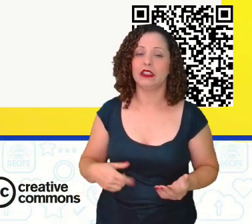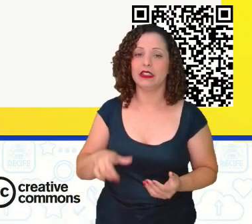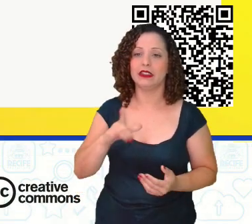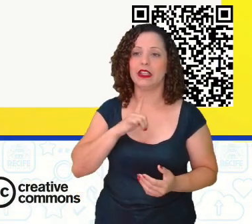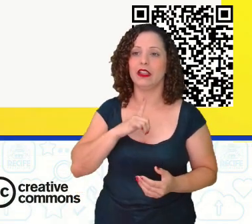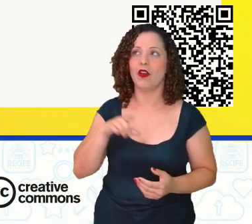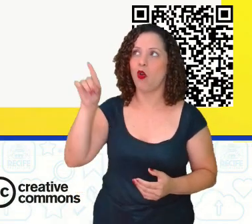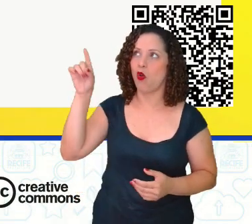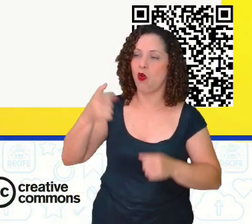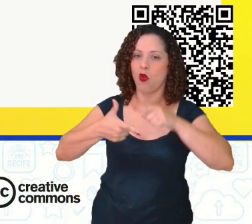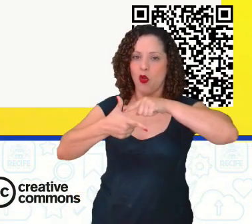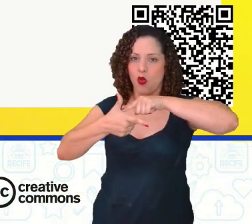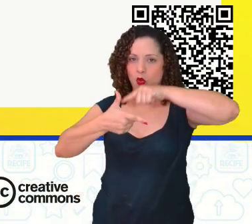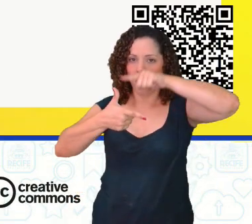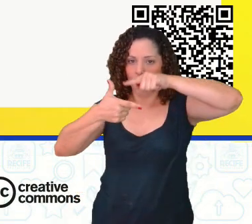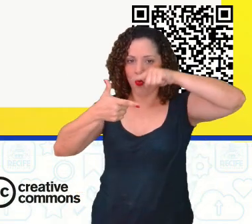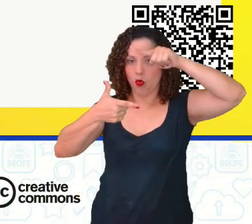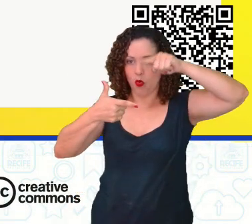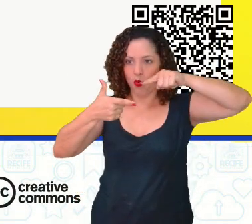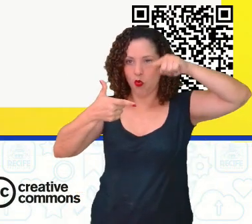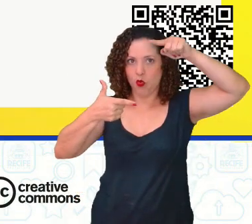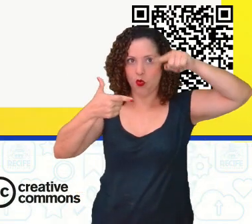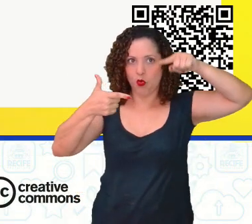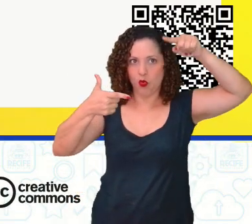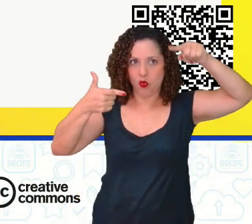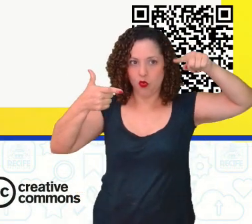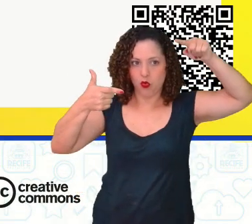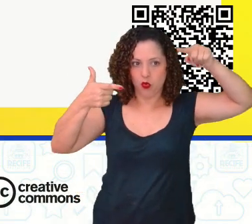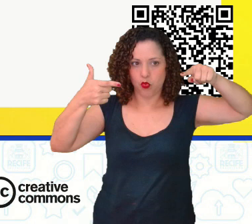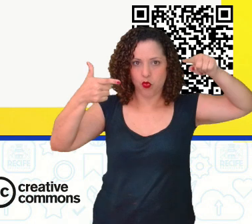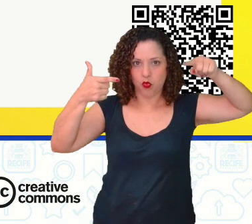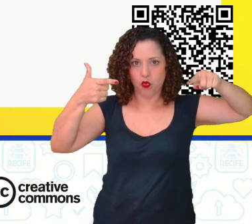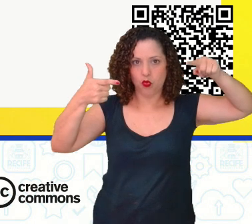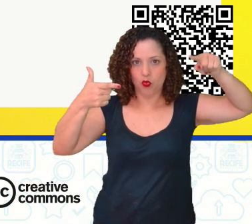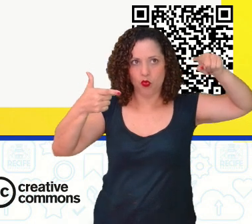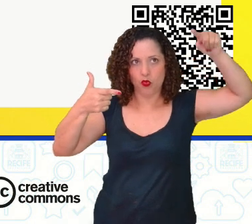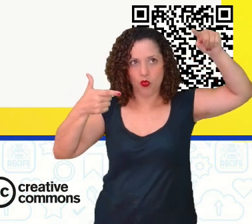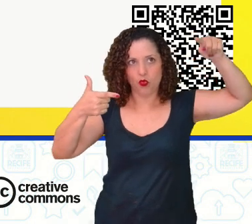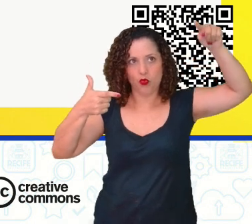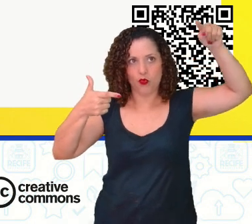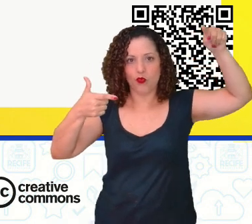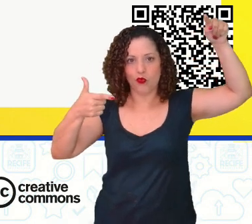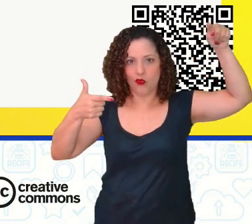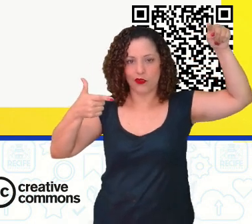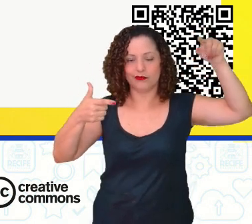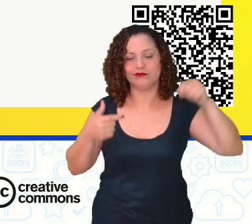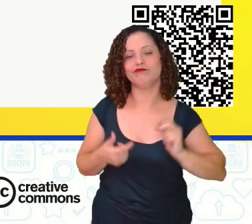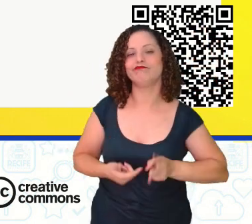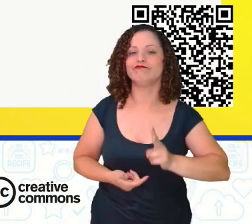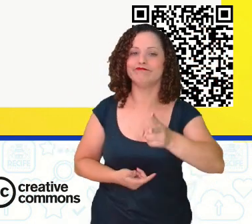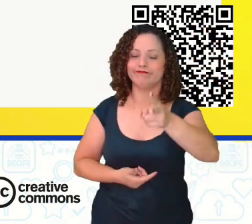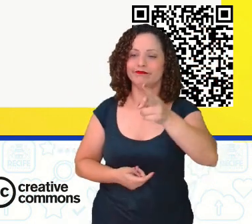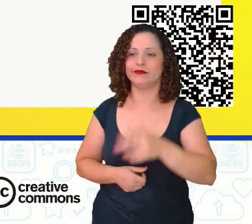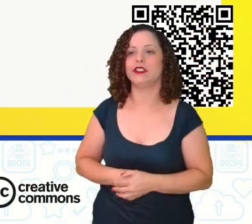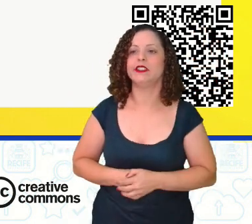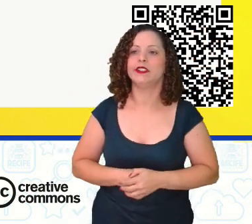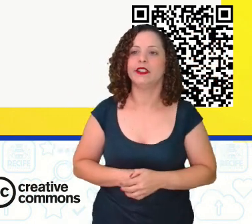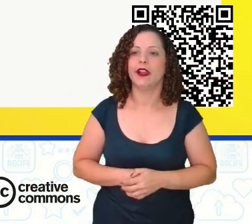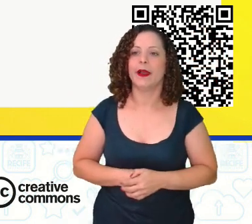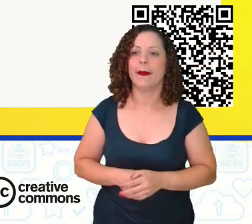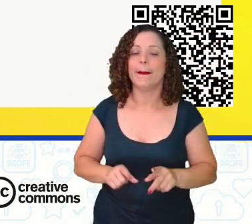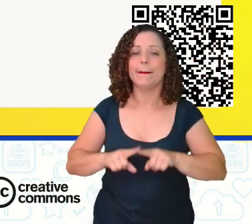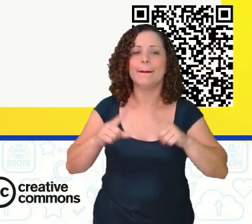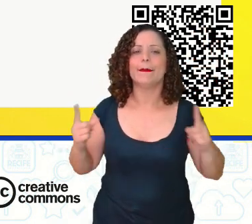o gráfico, ó, de como o número do desmatamento ele foi só crescente, crescente e crescente. Mas aí,